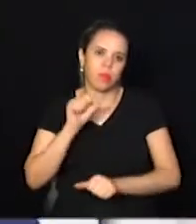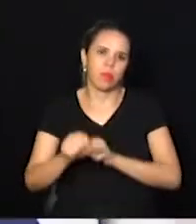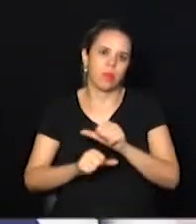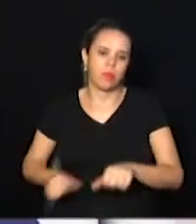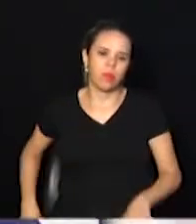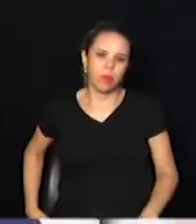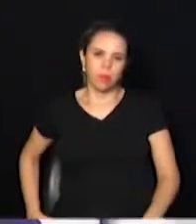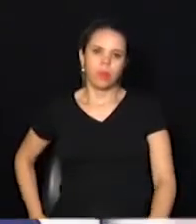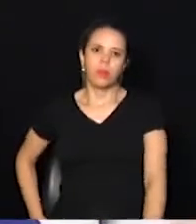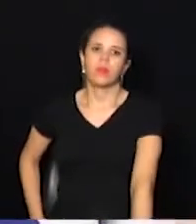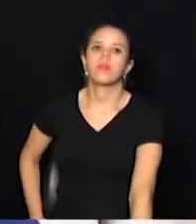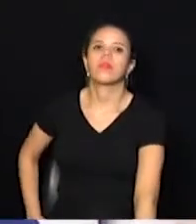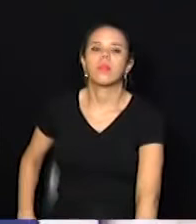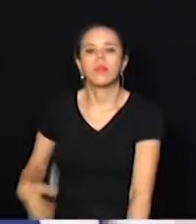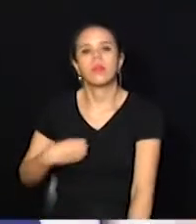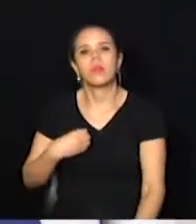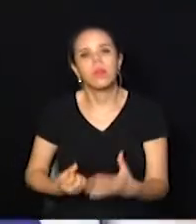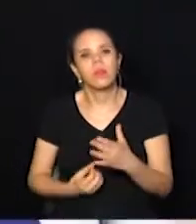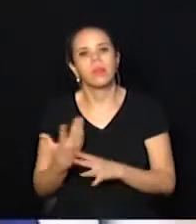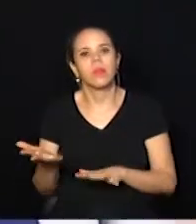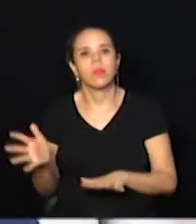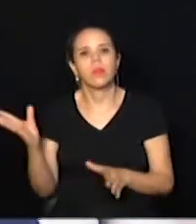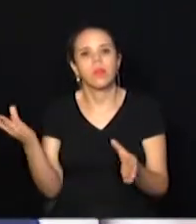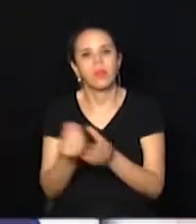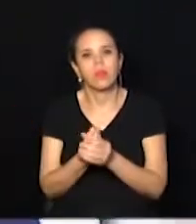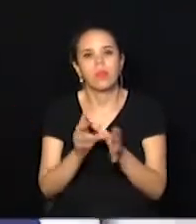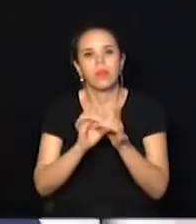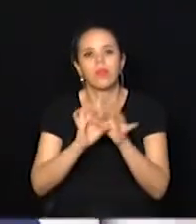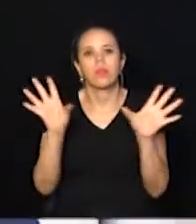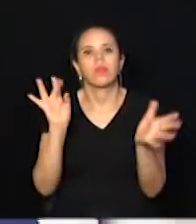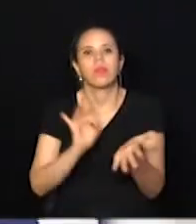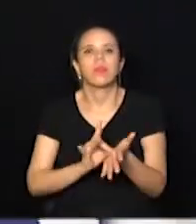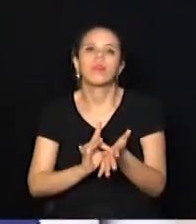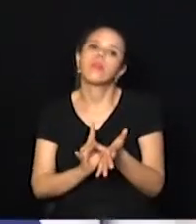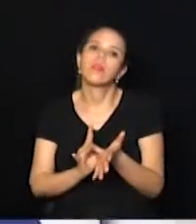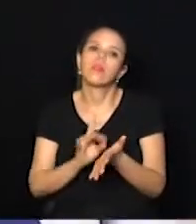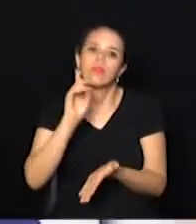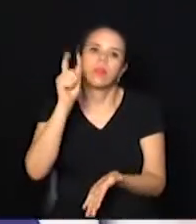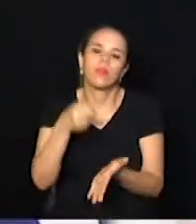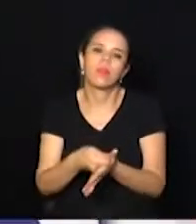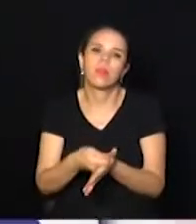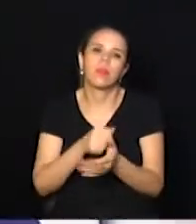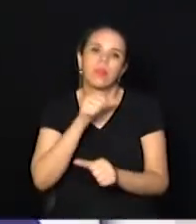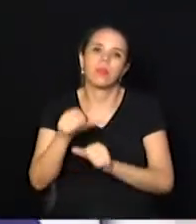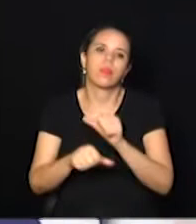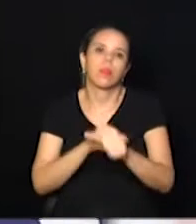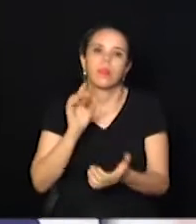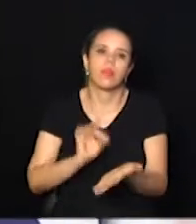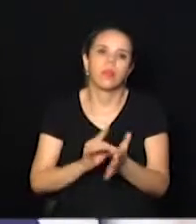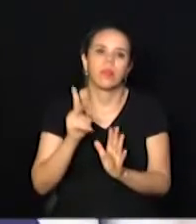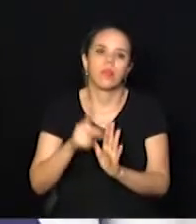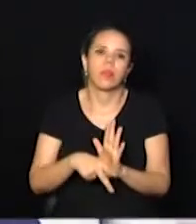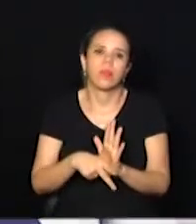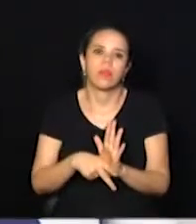e embalado por um espírito de inclusão real, de democracia real, de garantia e de transformação real do projeto que